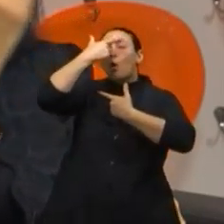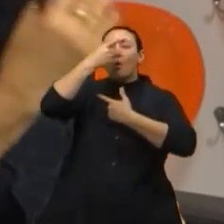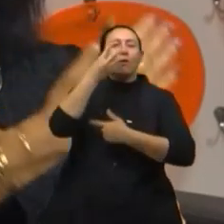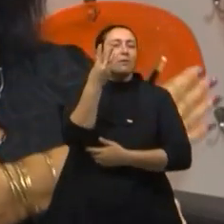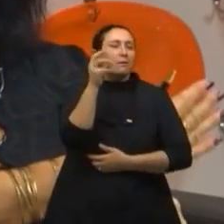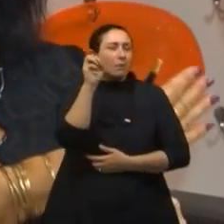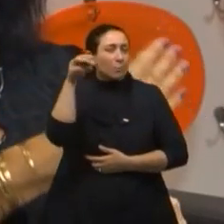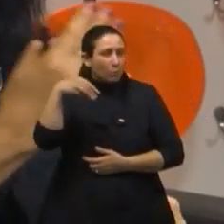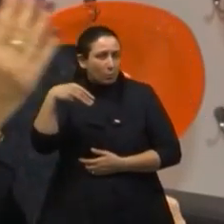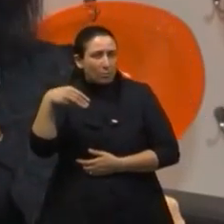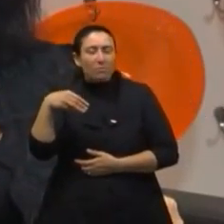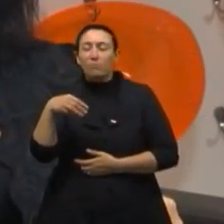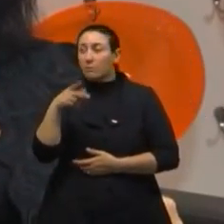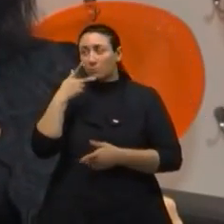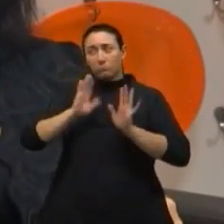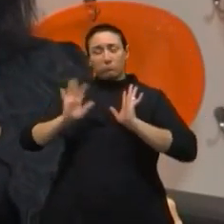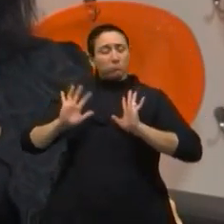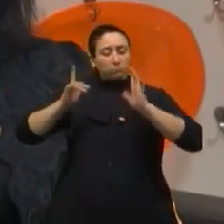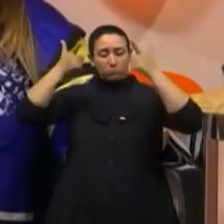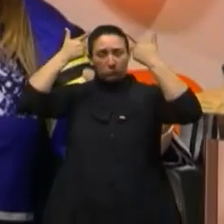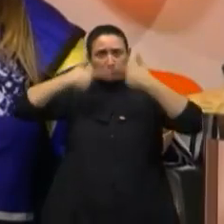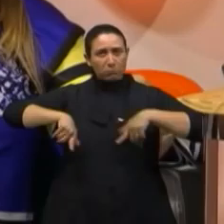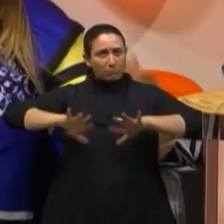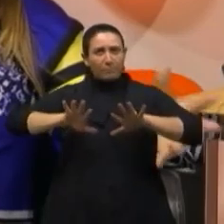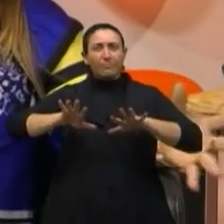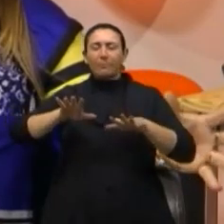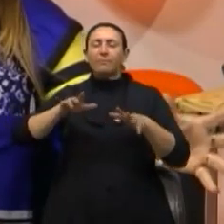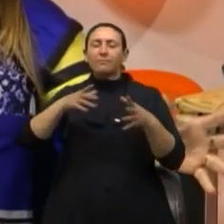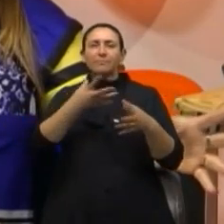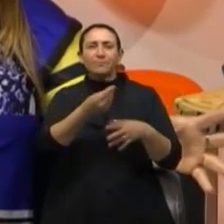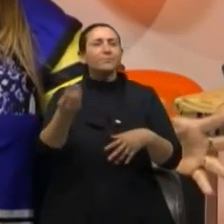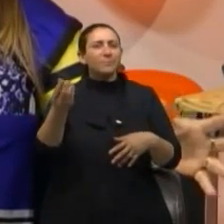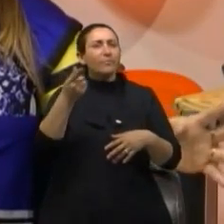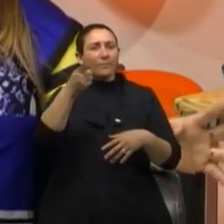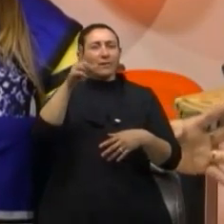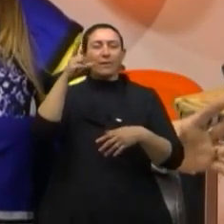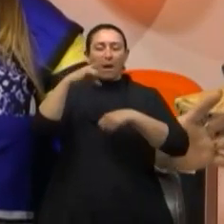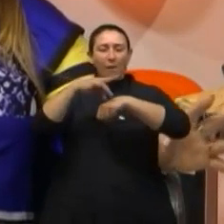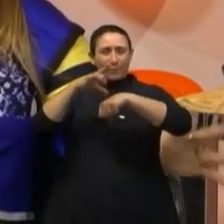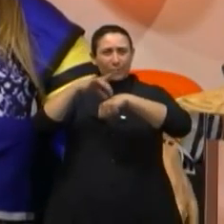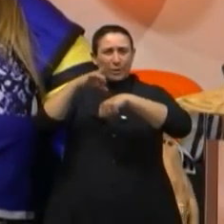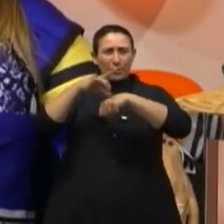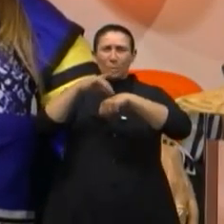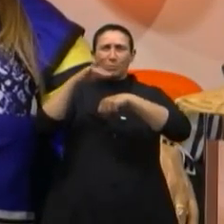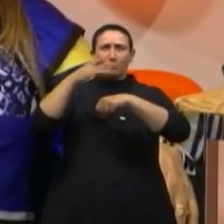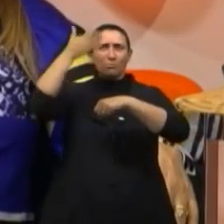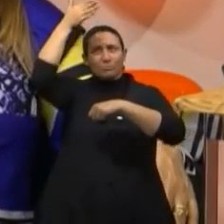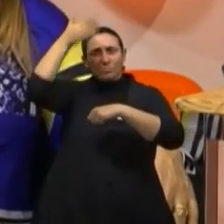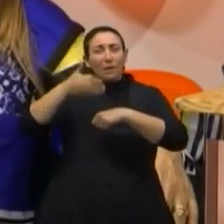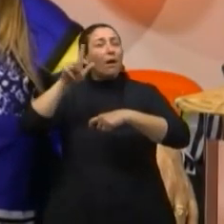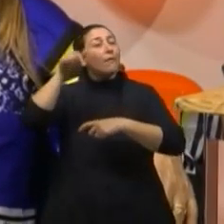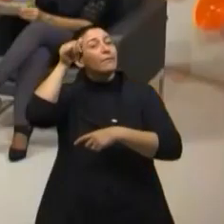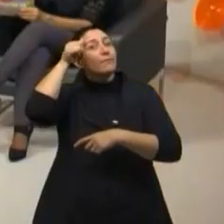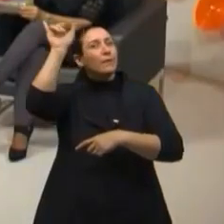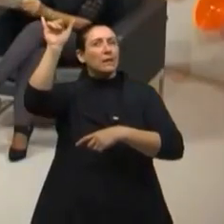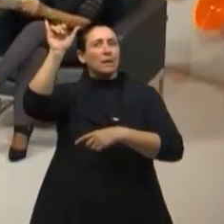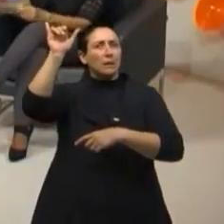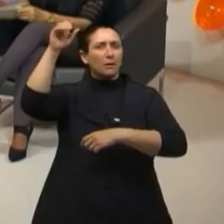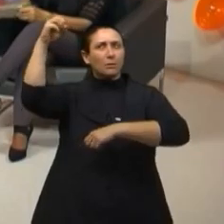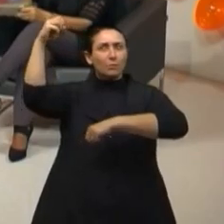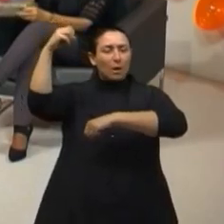vidro Maria ter sem o vidro o o o vidro serve como um filtro ele na Ah isso eu já sabia viu ah eu fui ler um